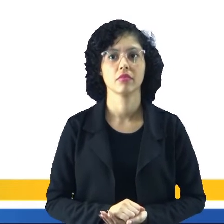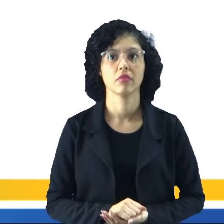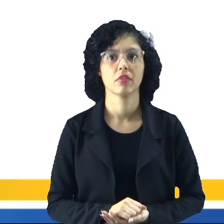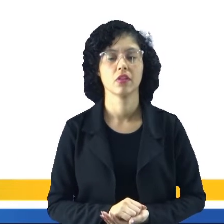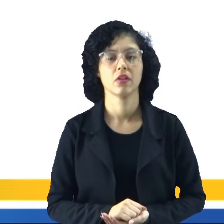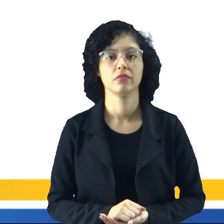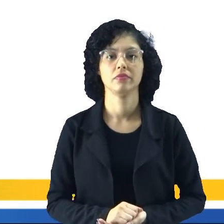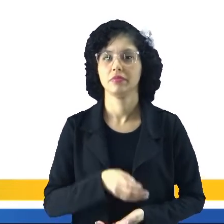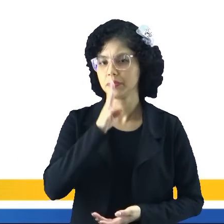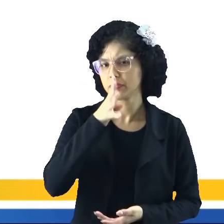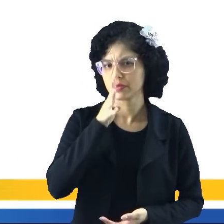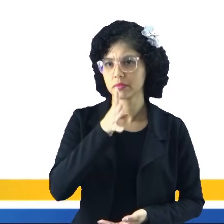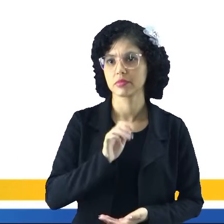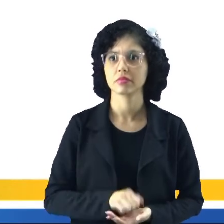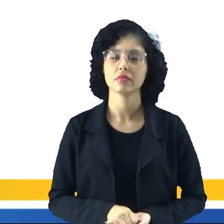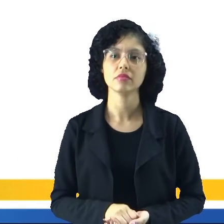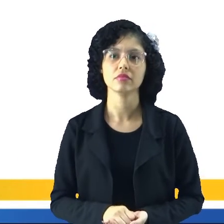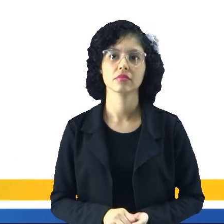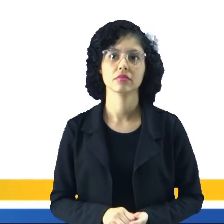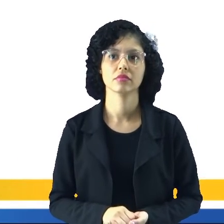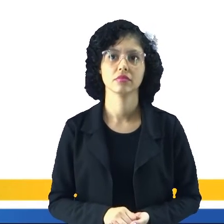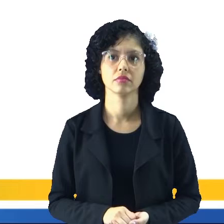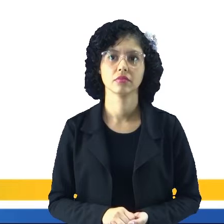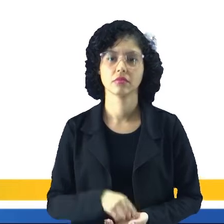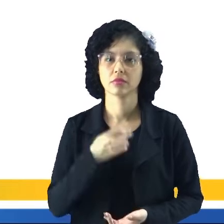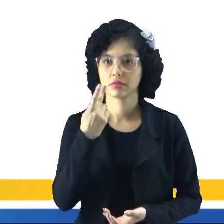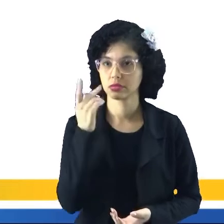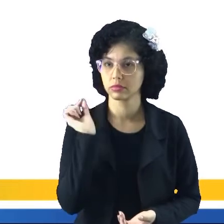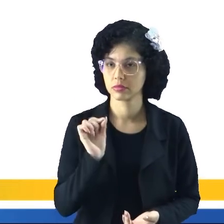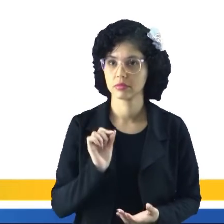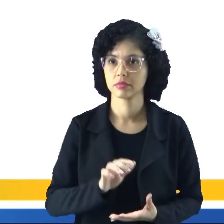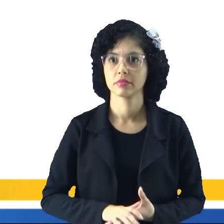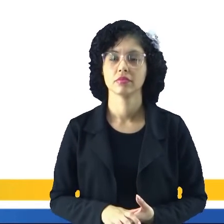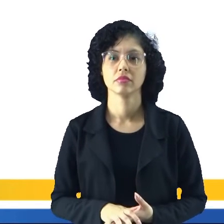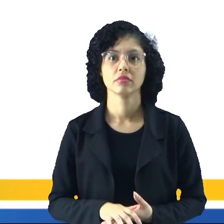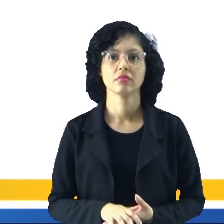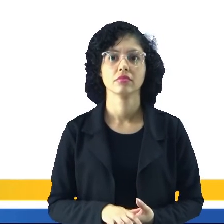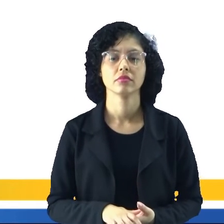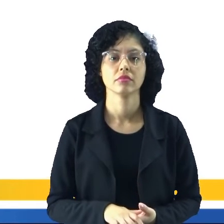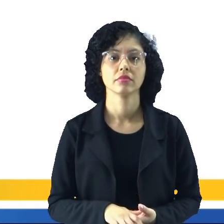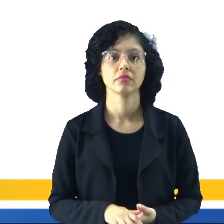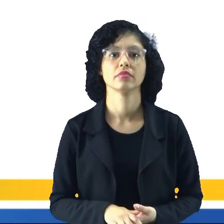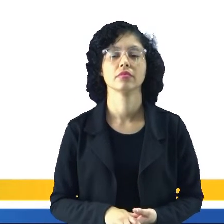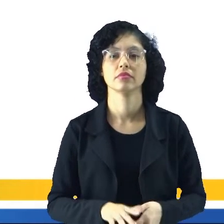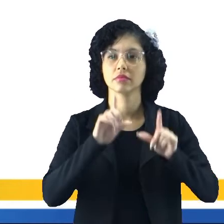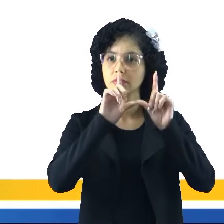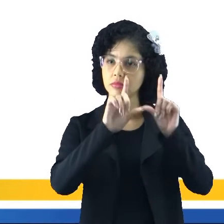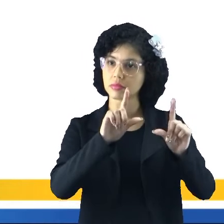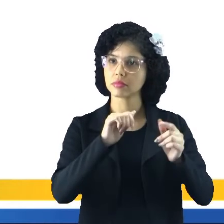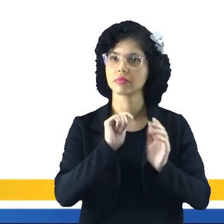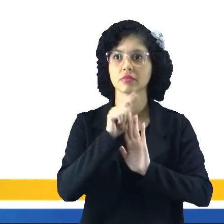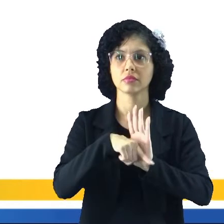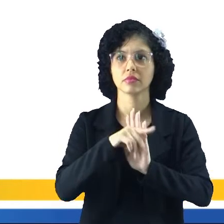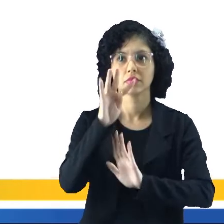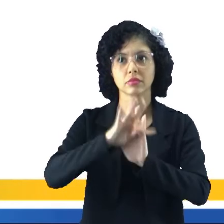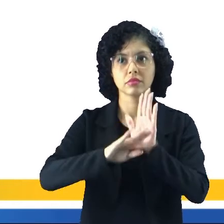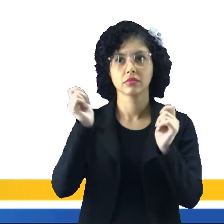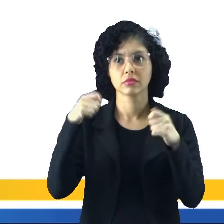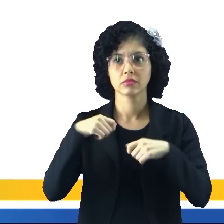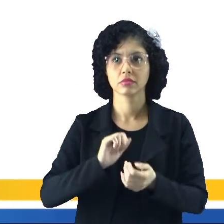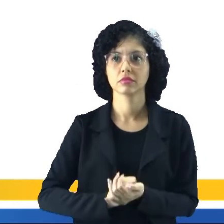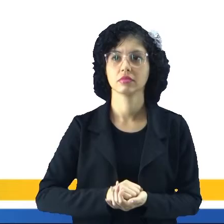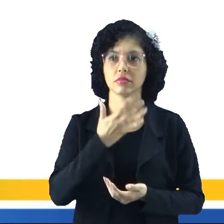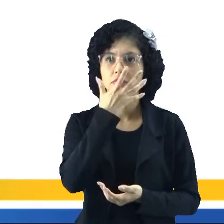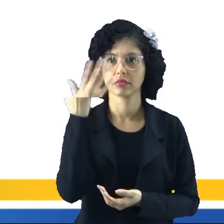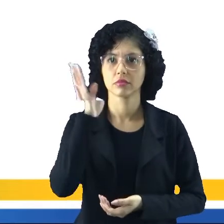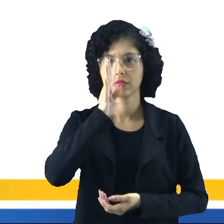né, toda uma crítica por trás, vamos saber ali o que é que o enunciado quer. A charge, né, é um gênero textual que possui caráter